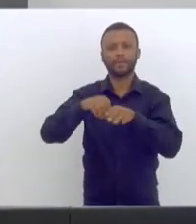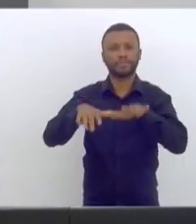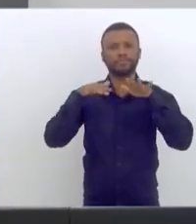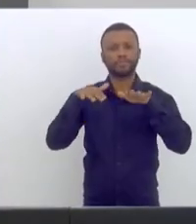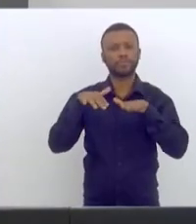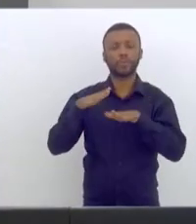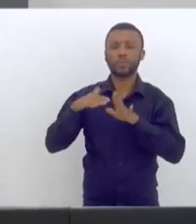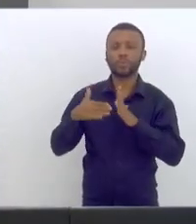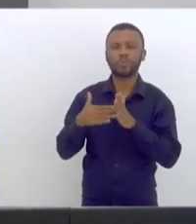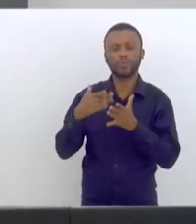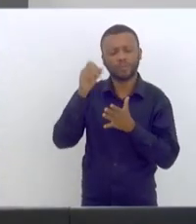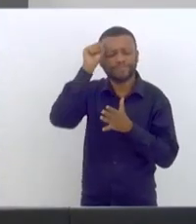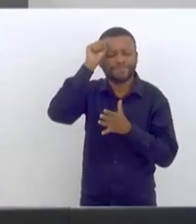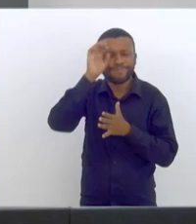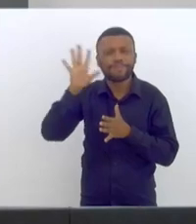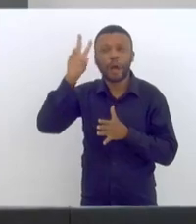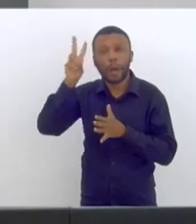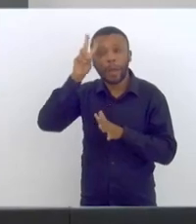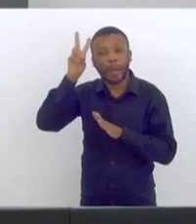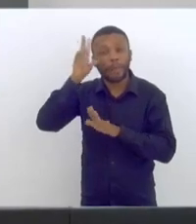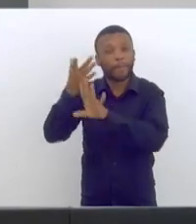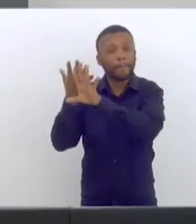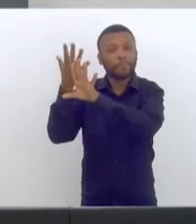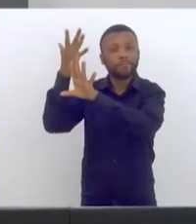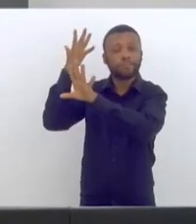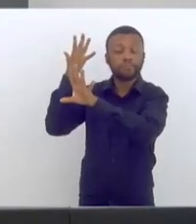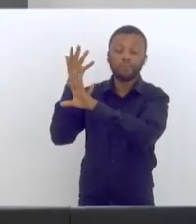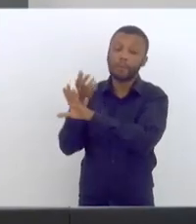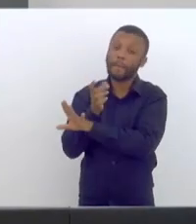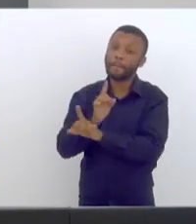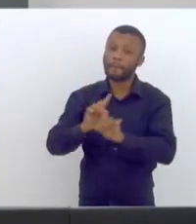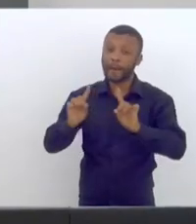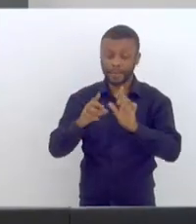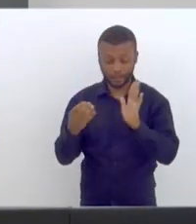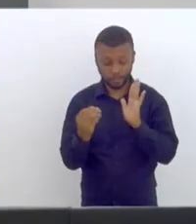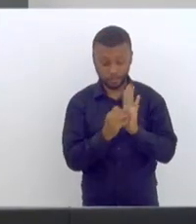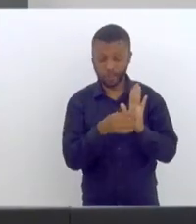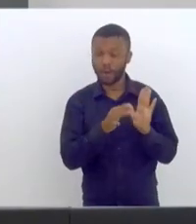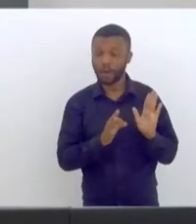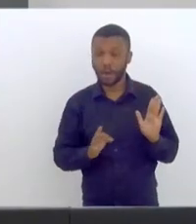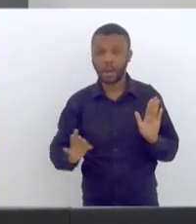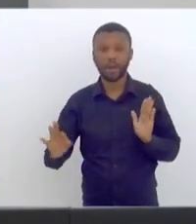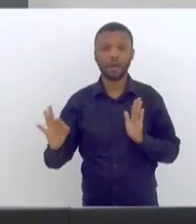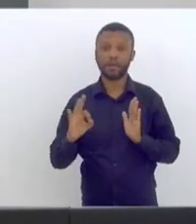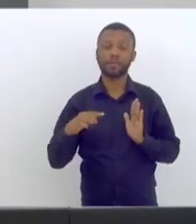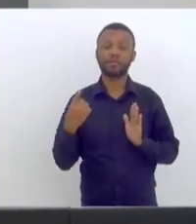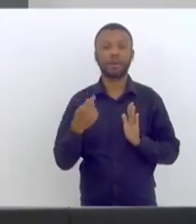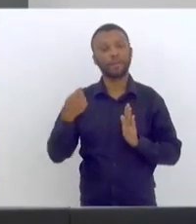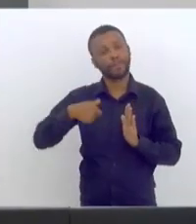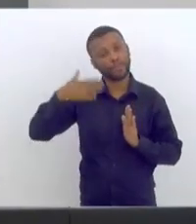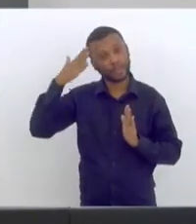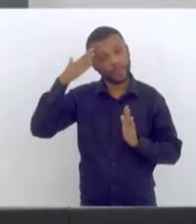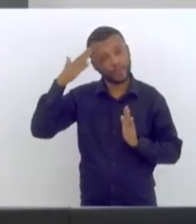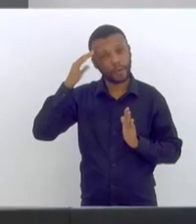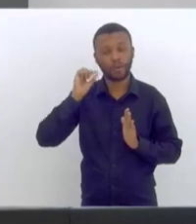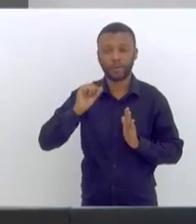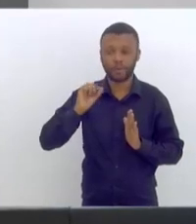aqui mas se não tá nela a gente tem que saber